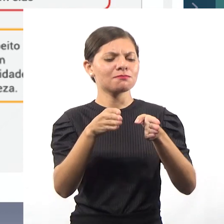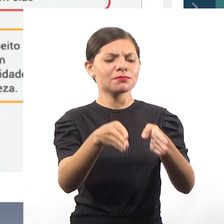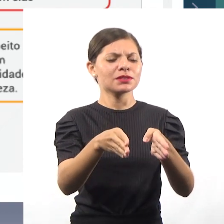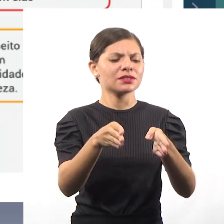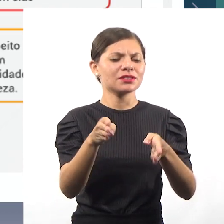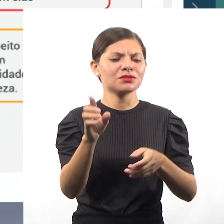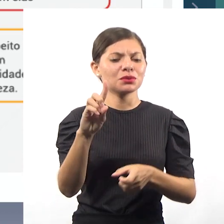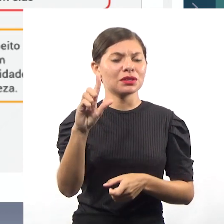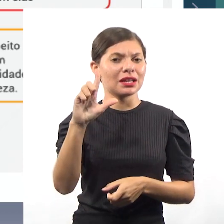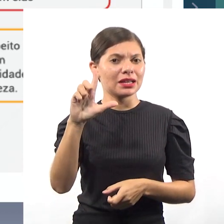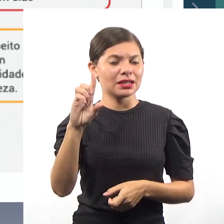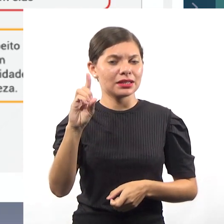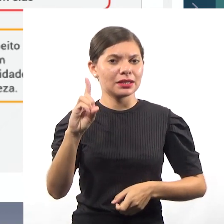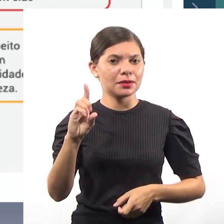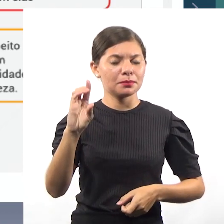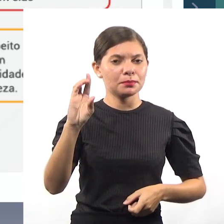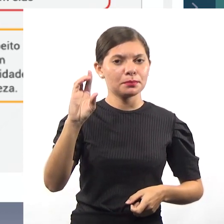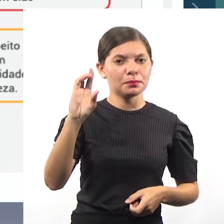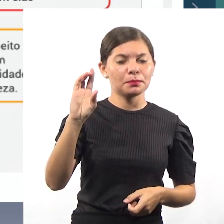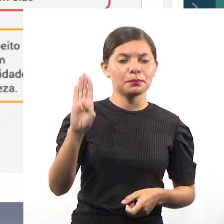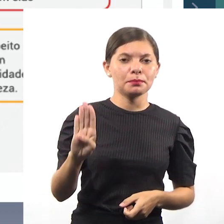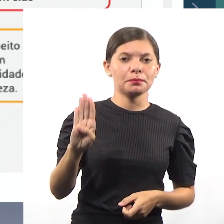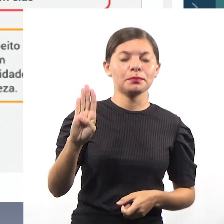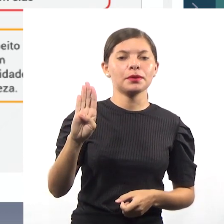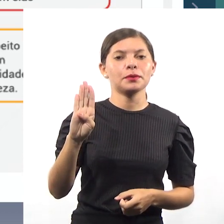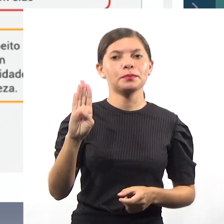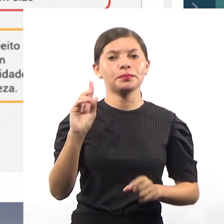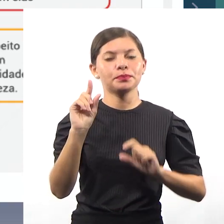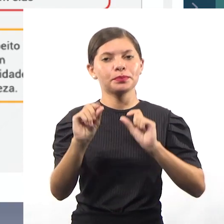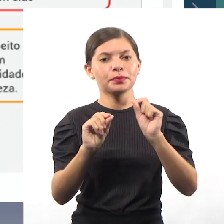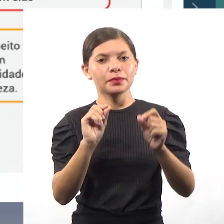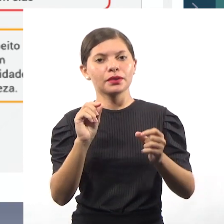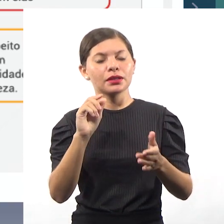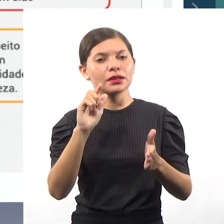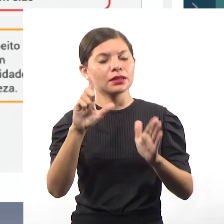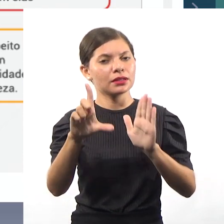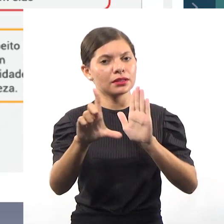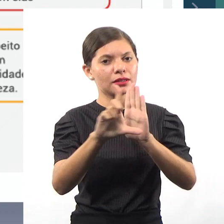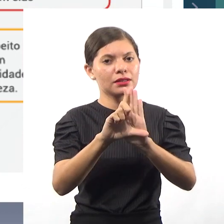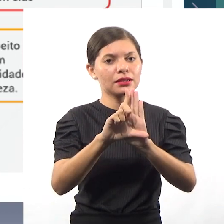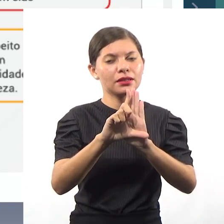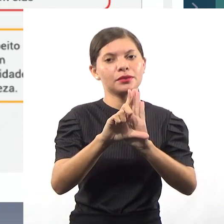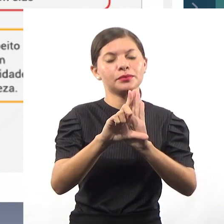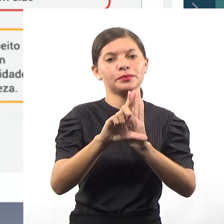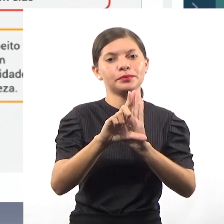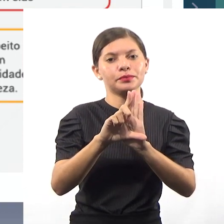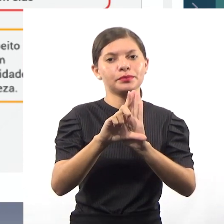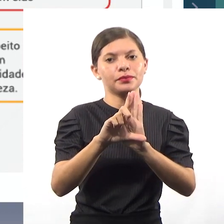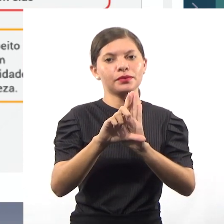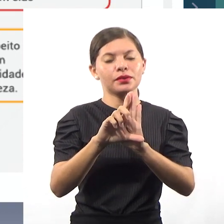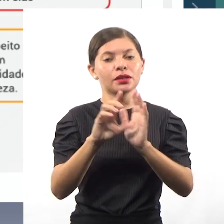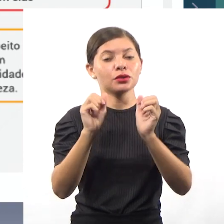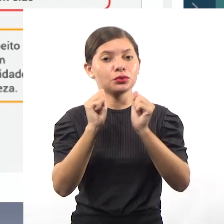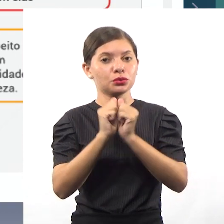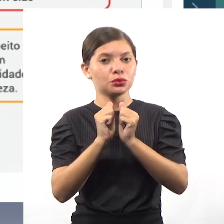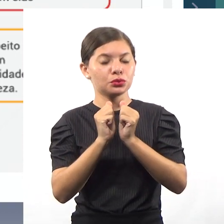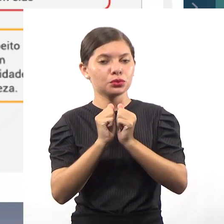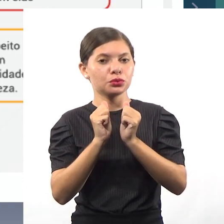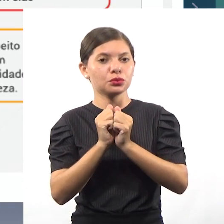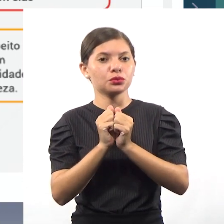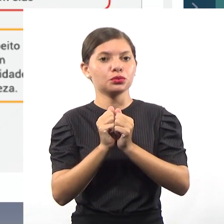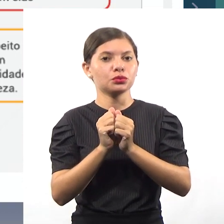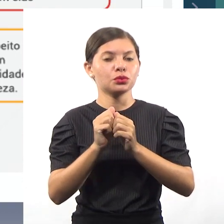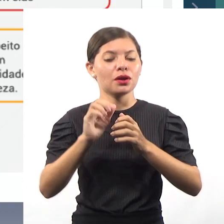especificada na LDB, está prevista na BNCC. A empatia e a cooperação fazem parte do